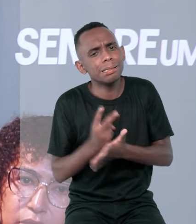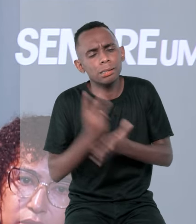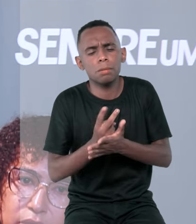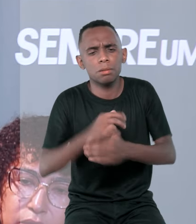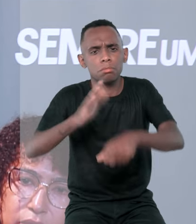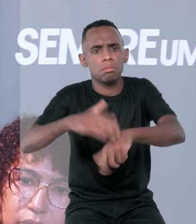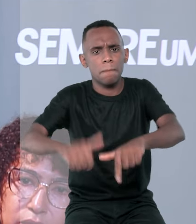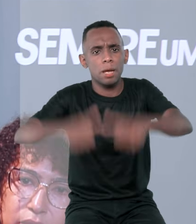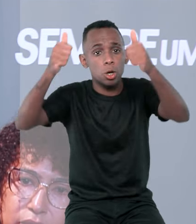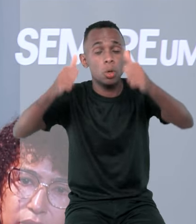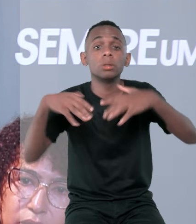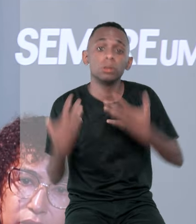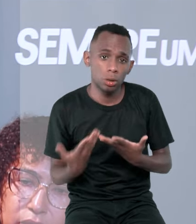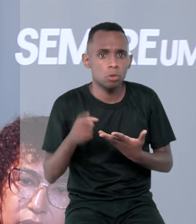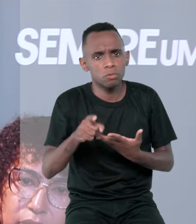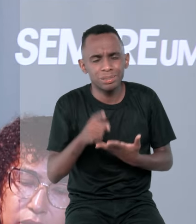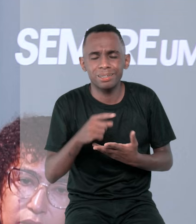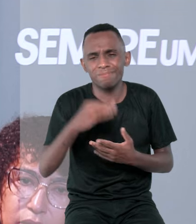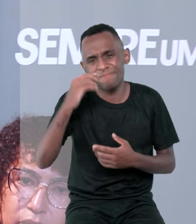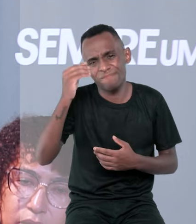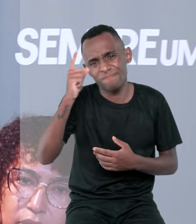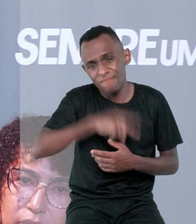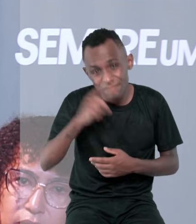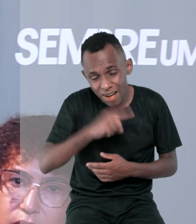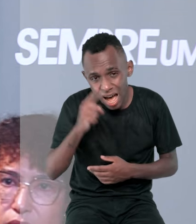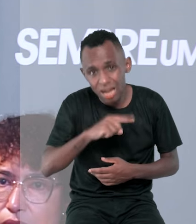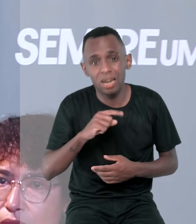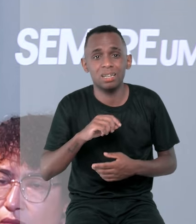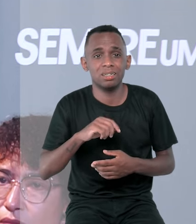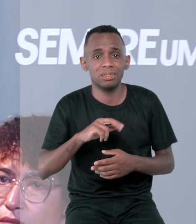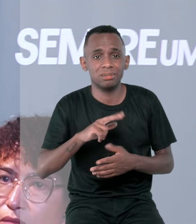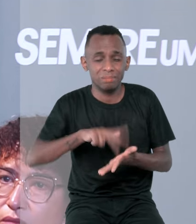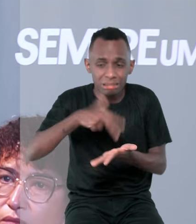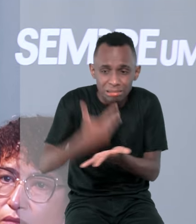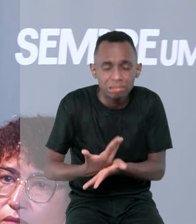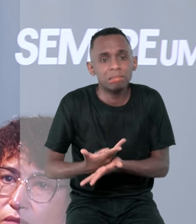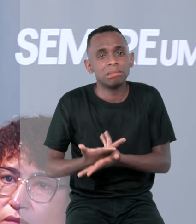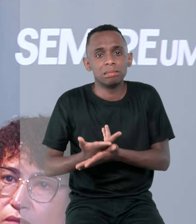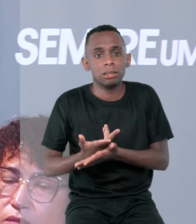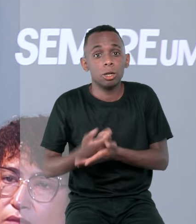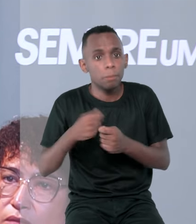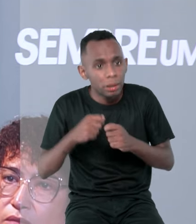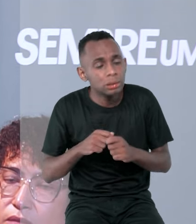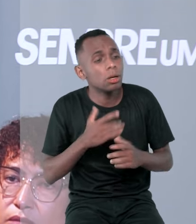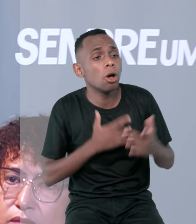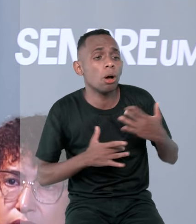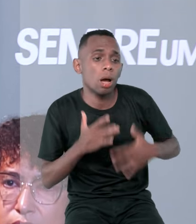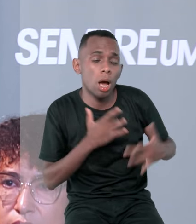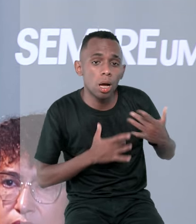melhor. E quando você falha, quando você cai, você precisa abrir mão da